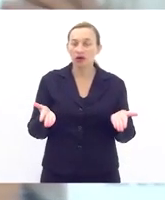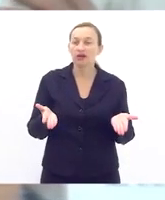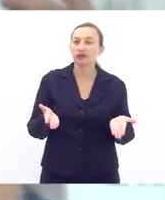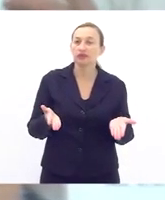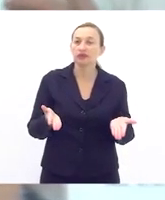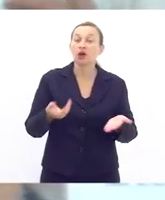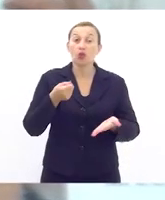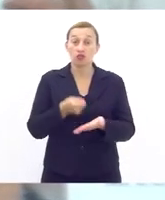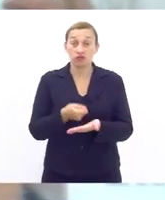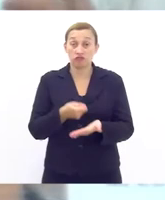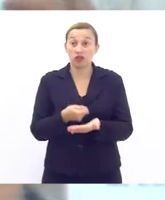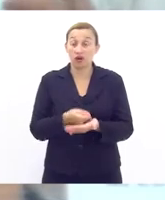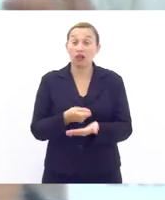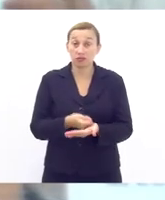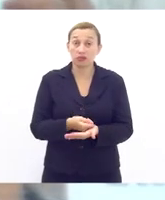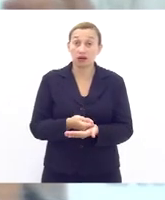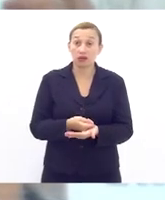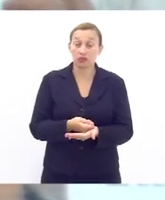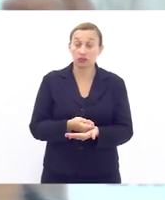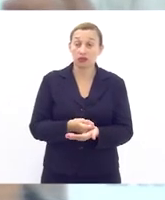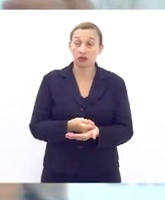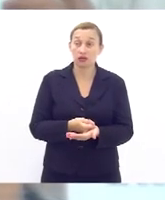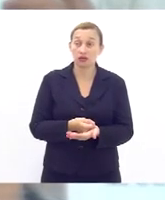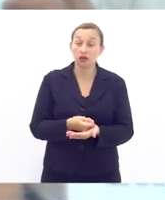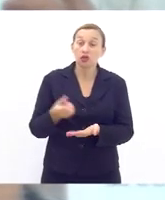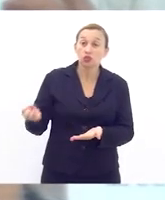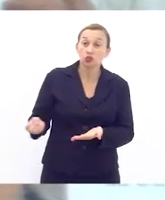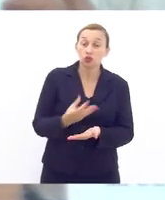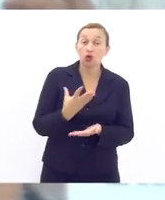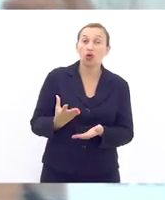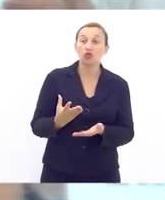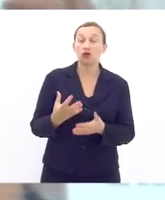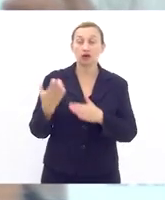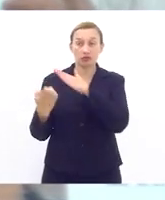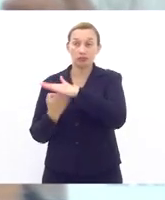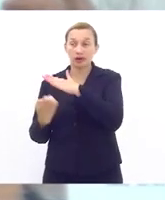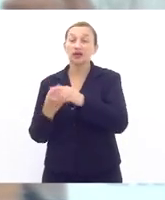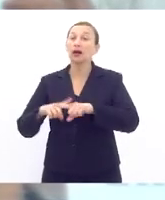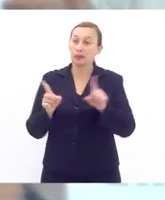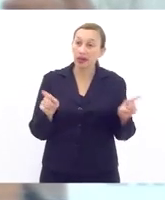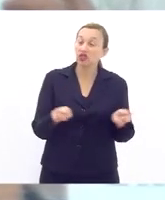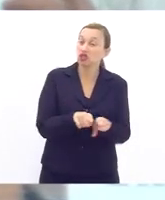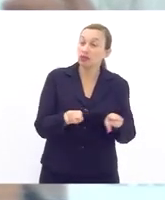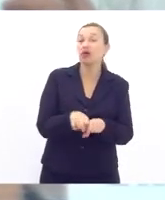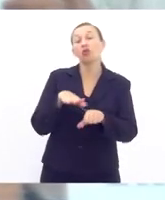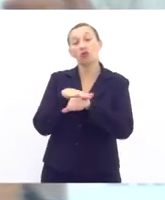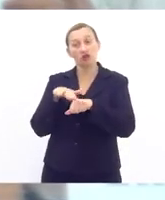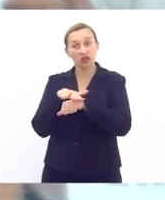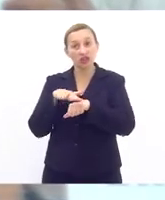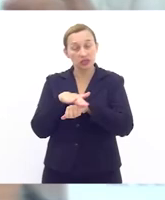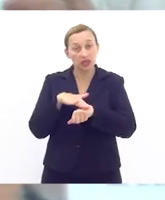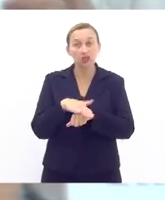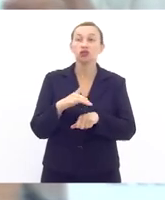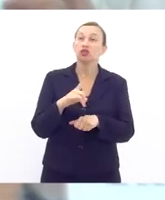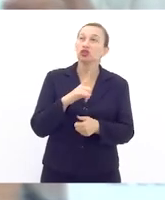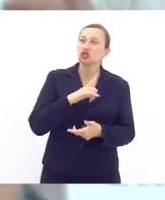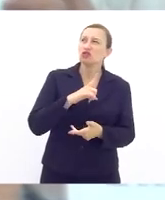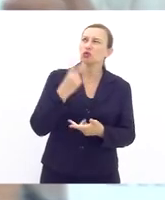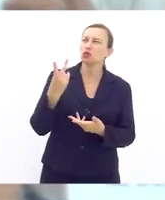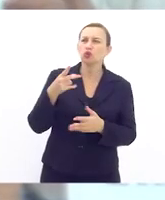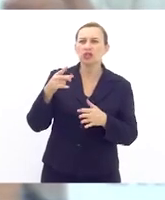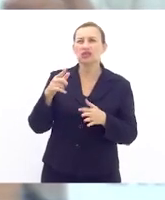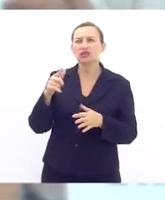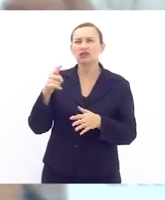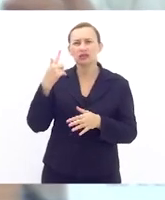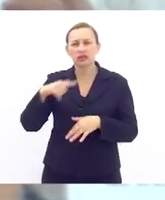ela é obrigação da de estar no caderno de um Cargos da nova constitucionada mas também estamos em conversas tivemos duas semanas